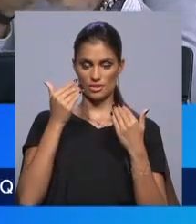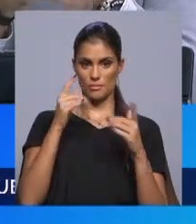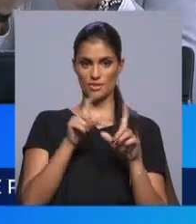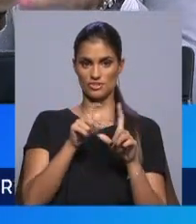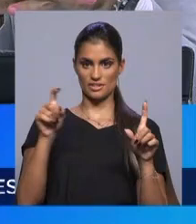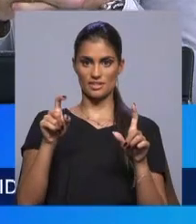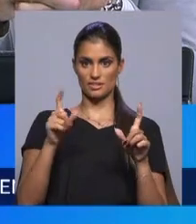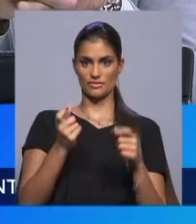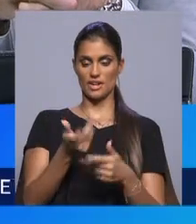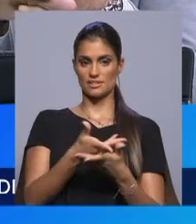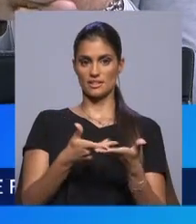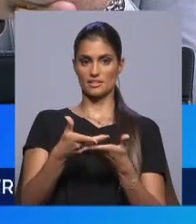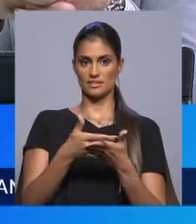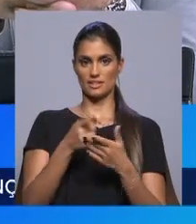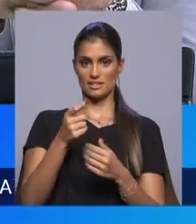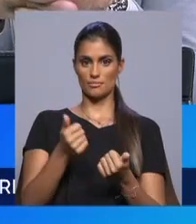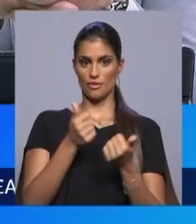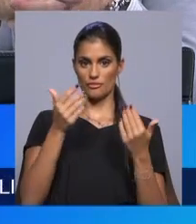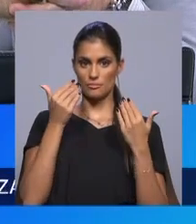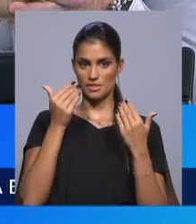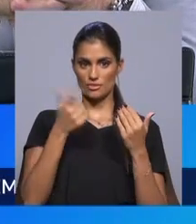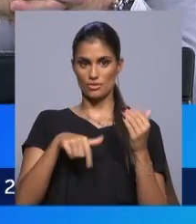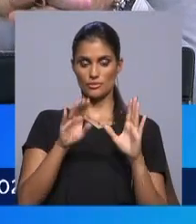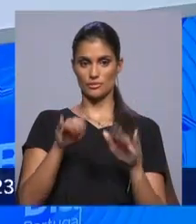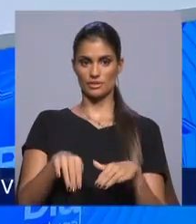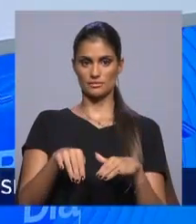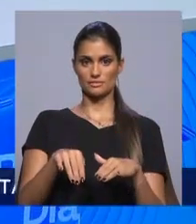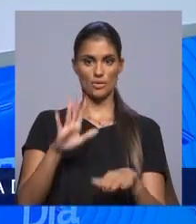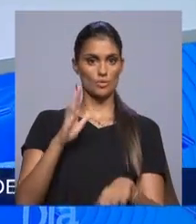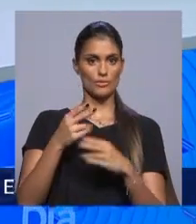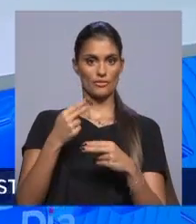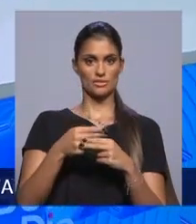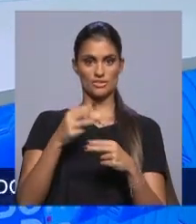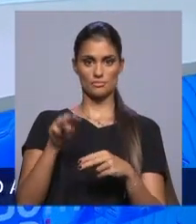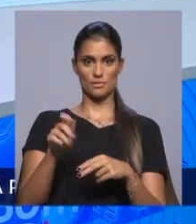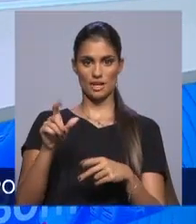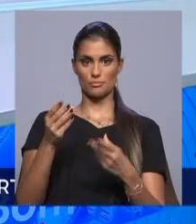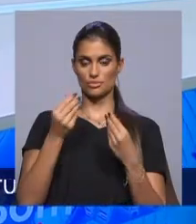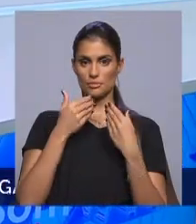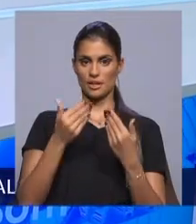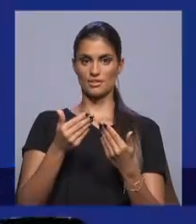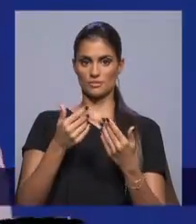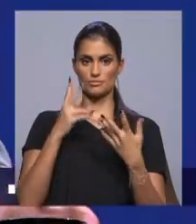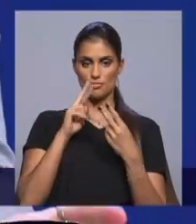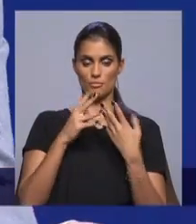agência financeira. E com essa boa notícia fechamos esta viagem até à última fronteira. Miguel Gonçalves, muito obrigado. Obrigado. E até à próxima.